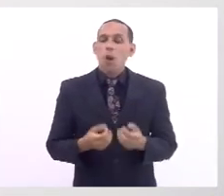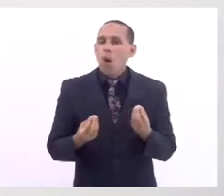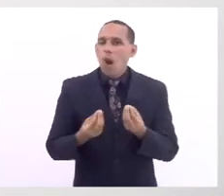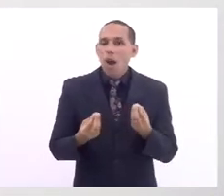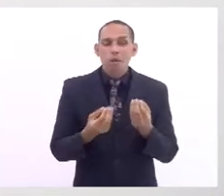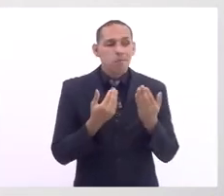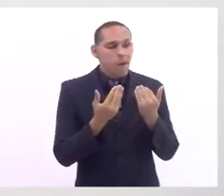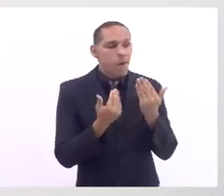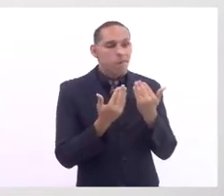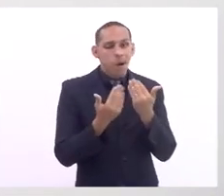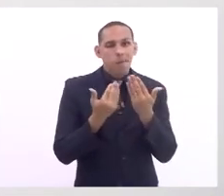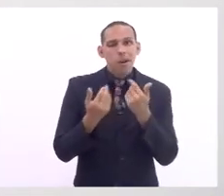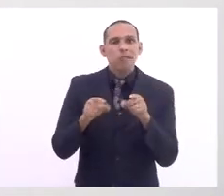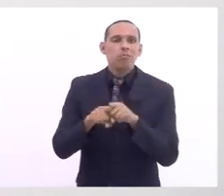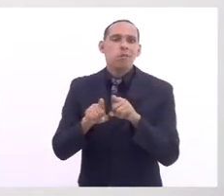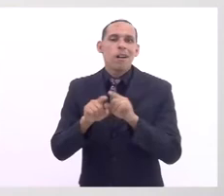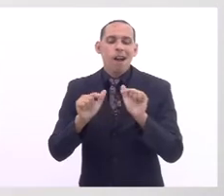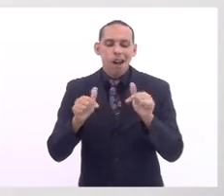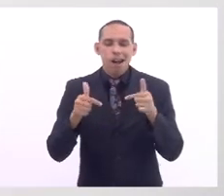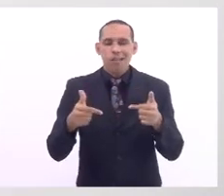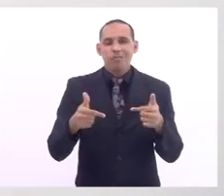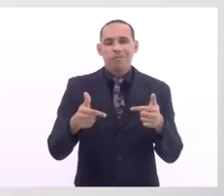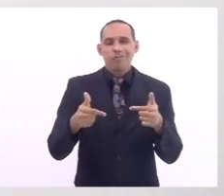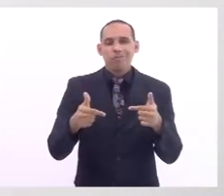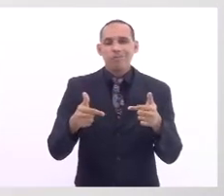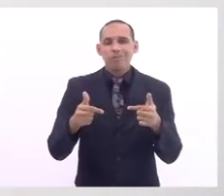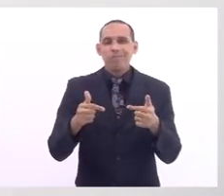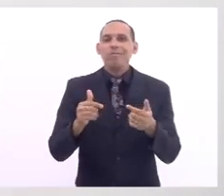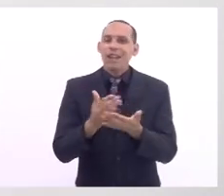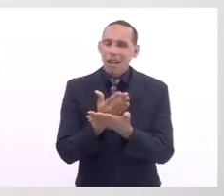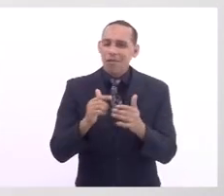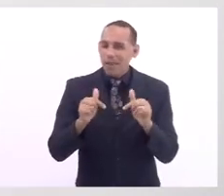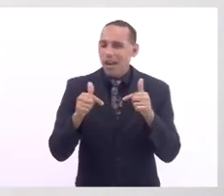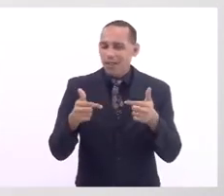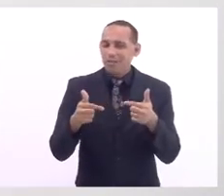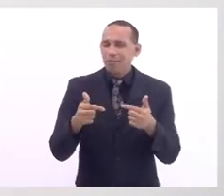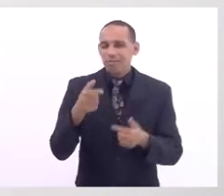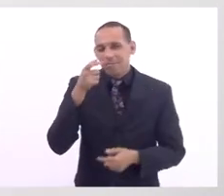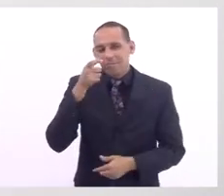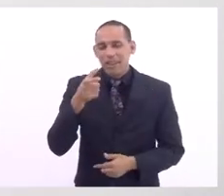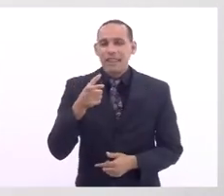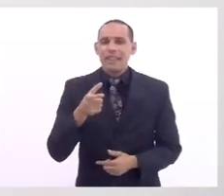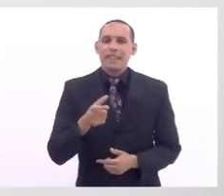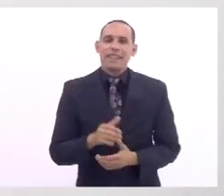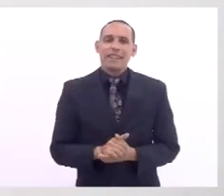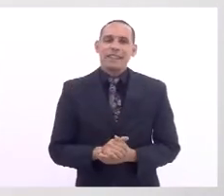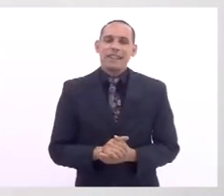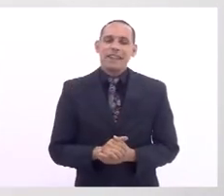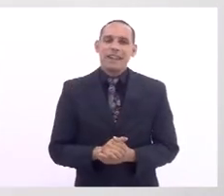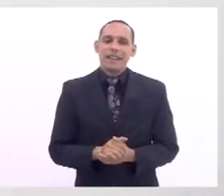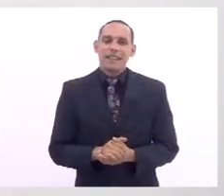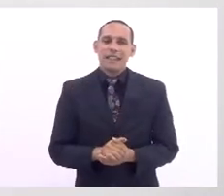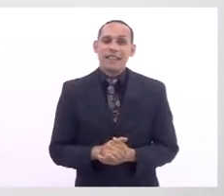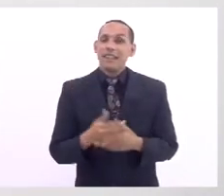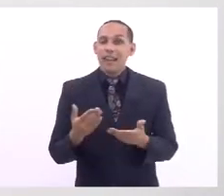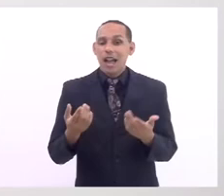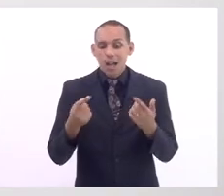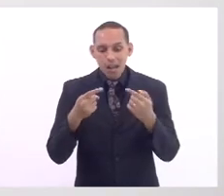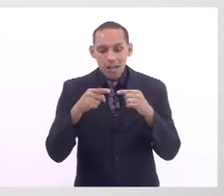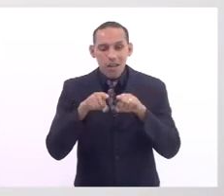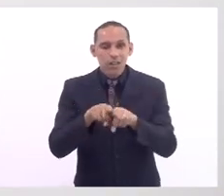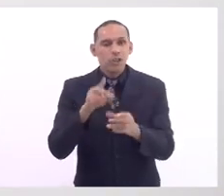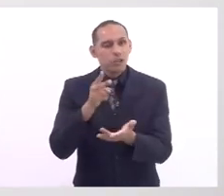conversas de diálogo e de ação também algumas atitudes muito muito interessantes que construíram sobre essa parceria